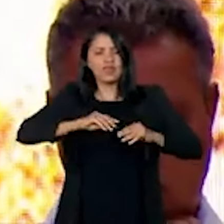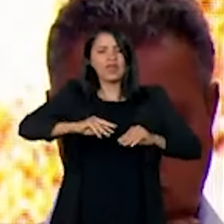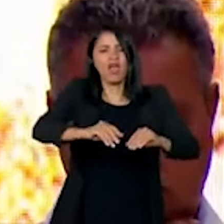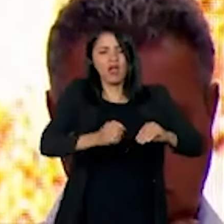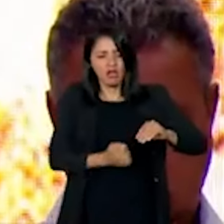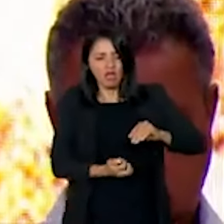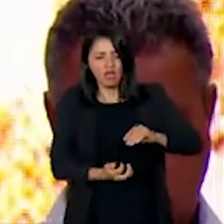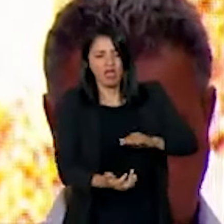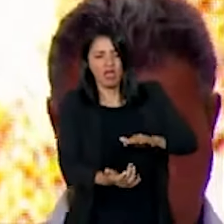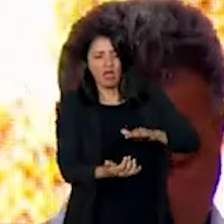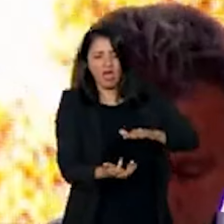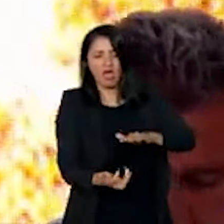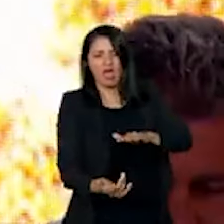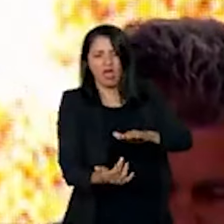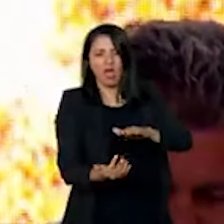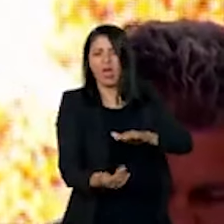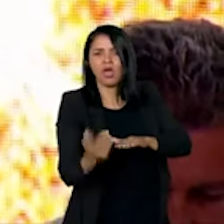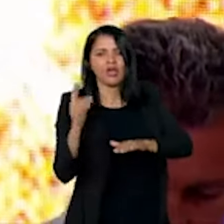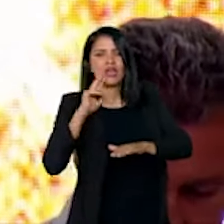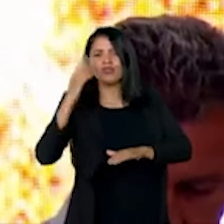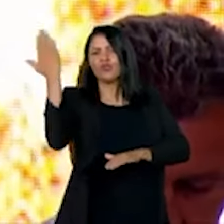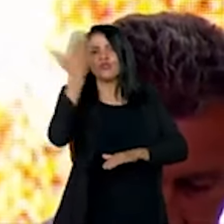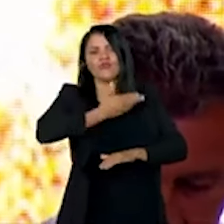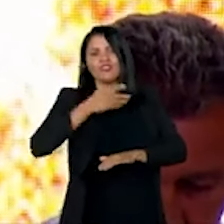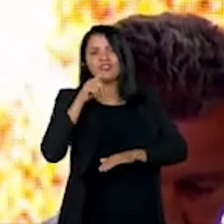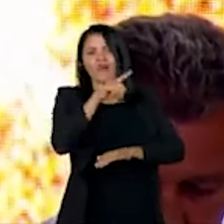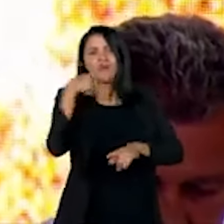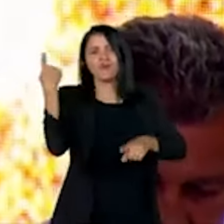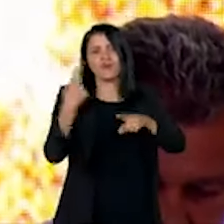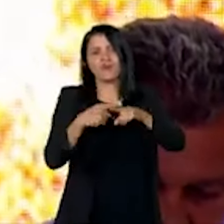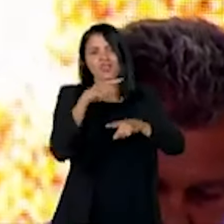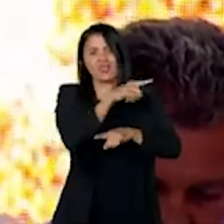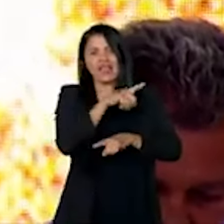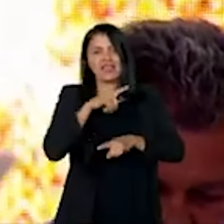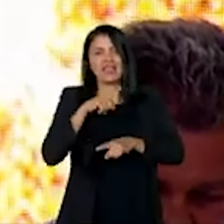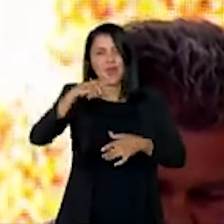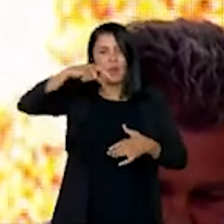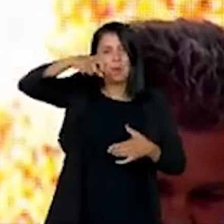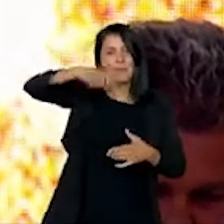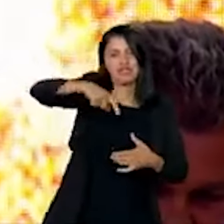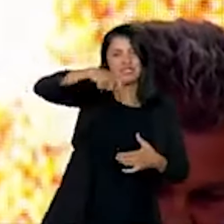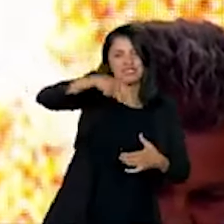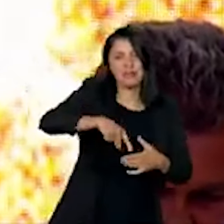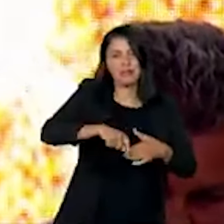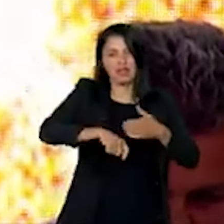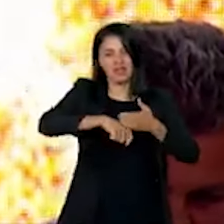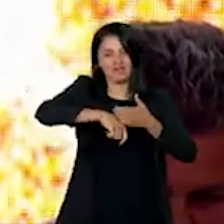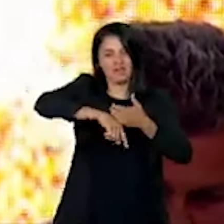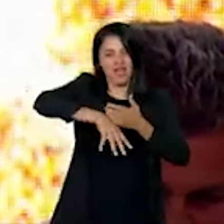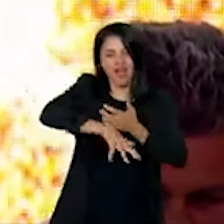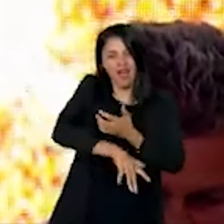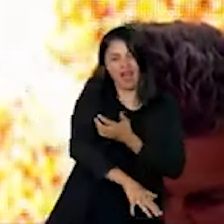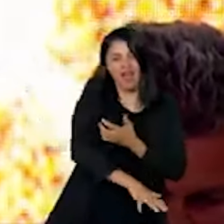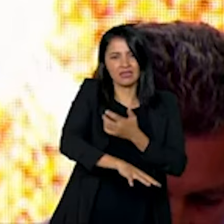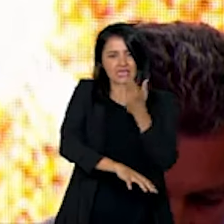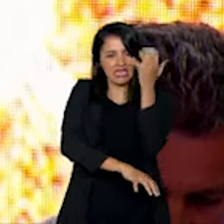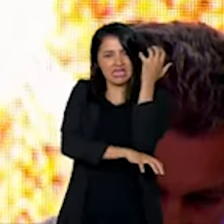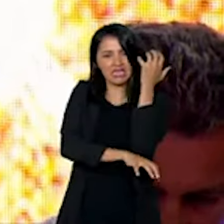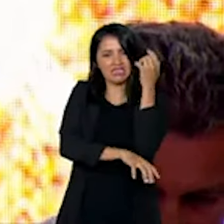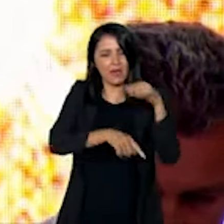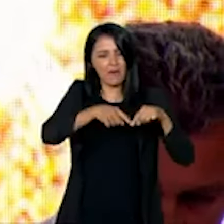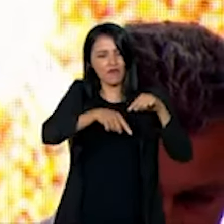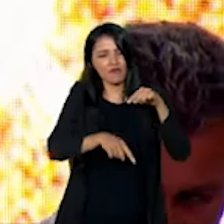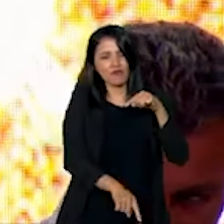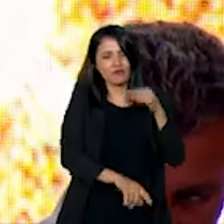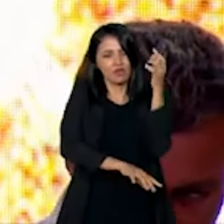A gente não vê, porque as árvores lá, sabe, tem uma semente, são uma raiz muito profunda. E a raiz